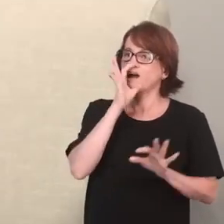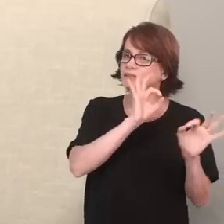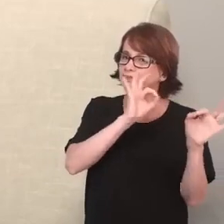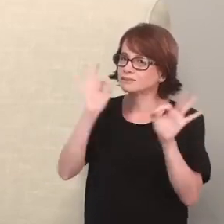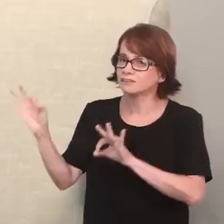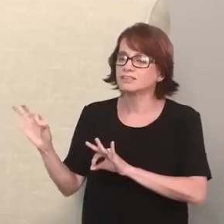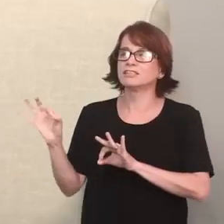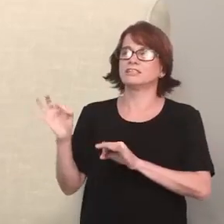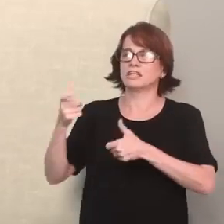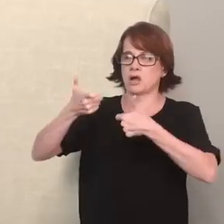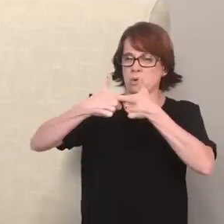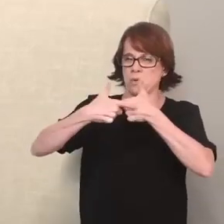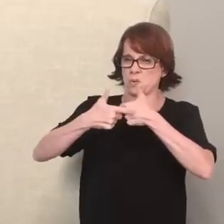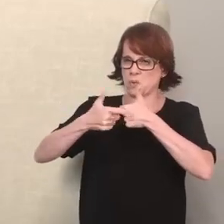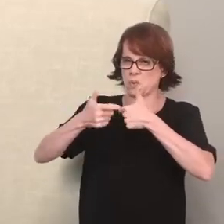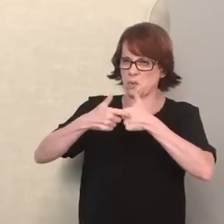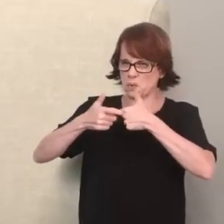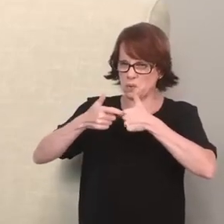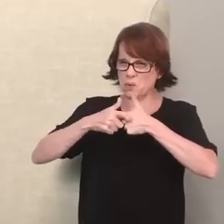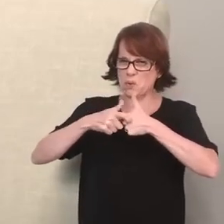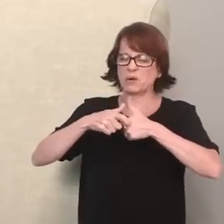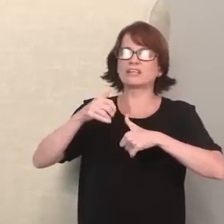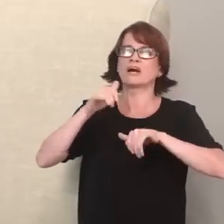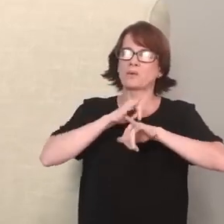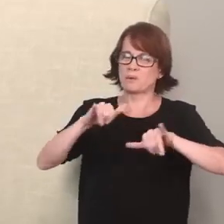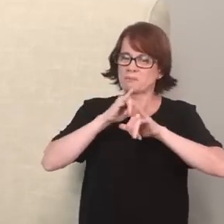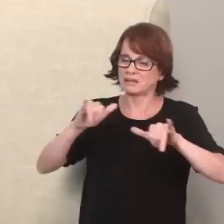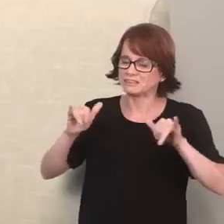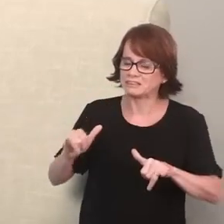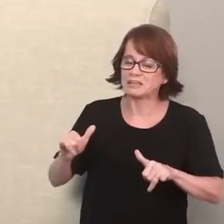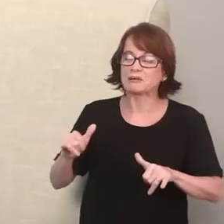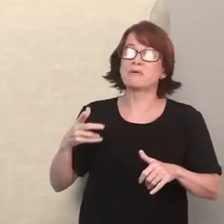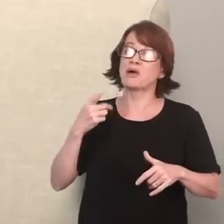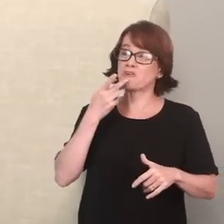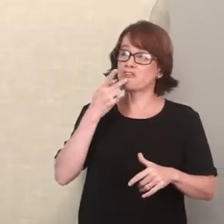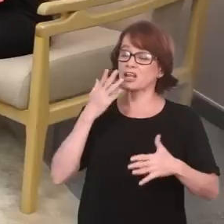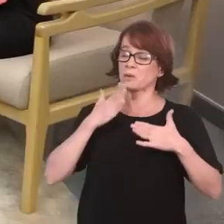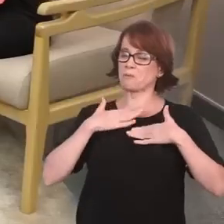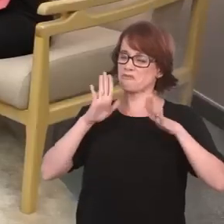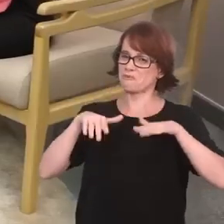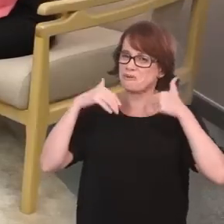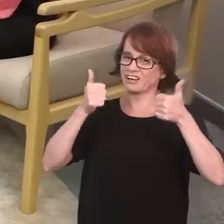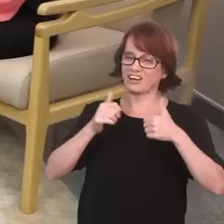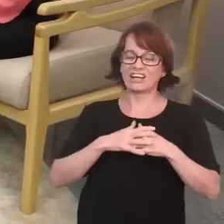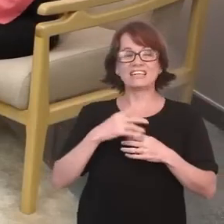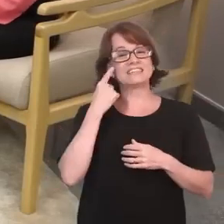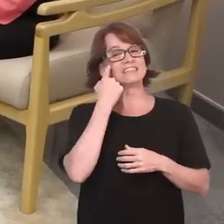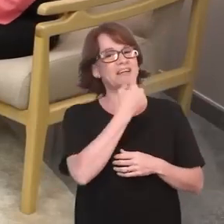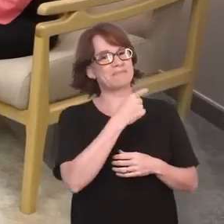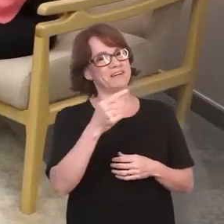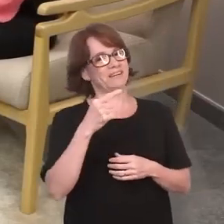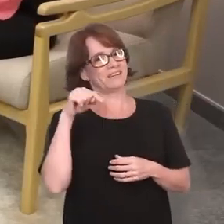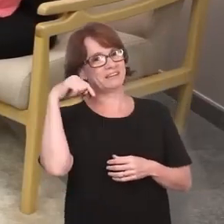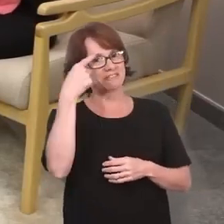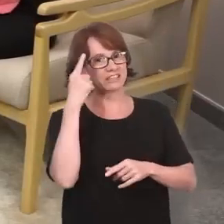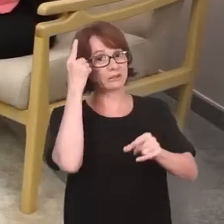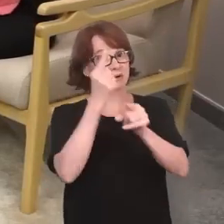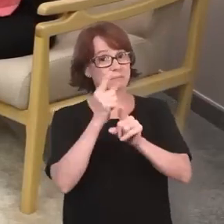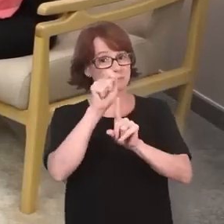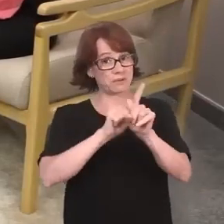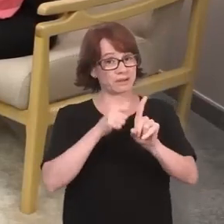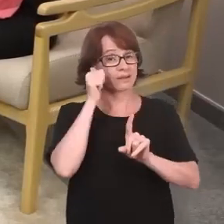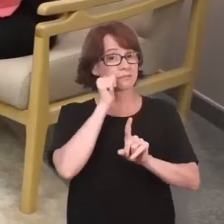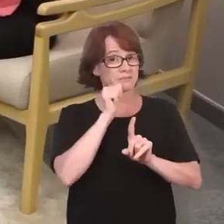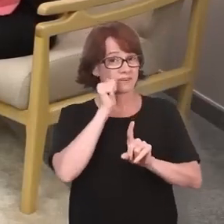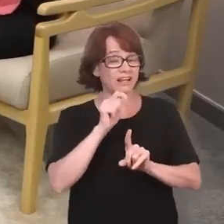assistam, curtam, compartilhem para eu dar muito ibope, para dizer que o meu foi o melhor. Semana que vem a gente se encontra,